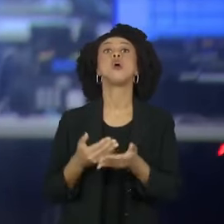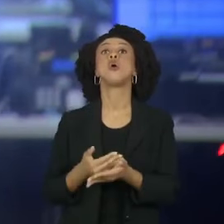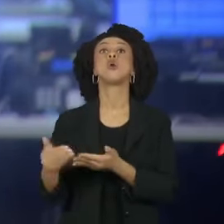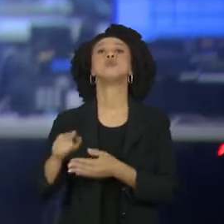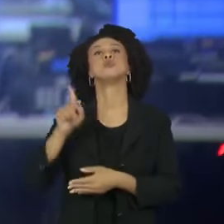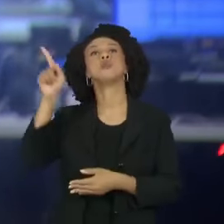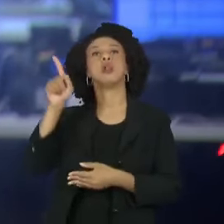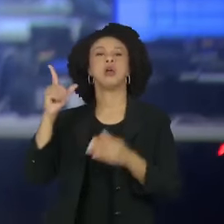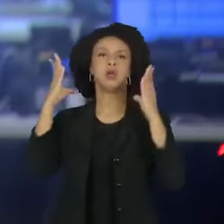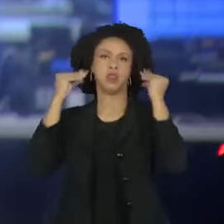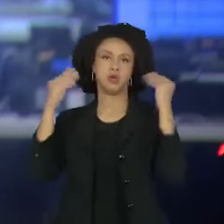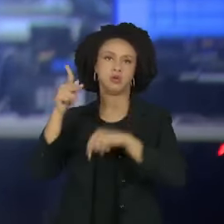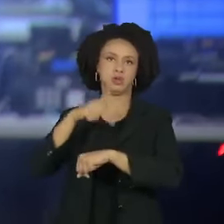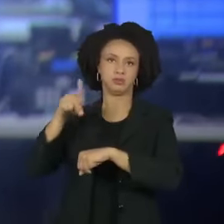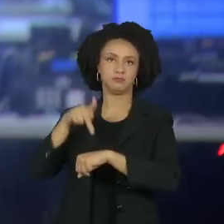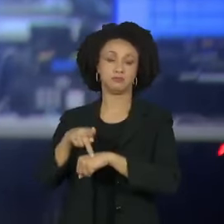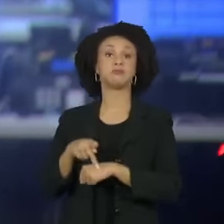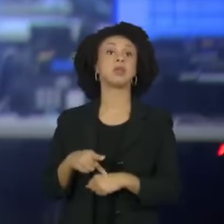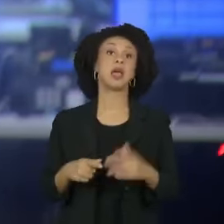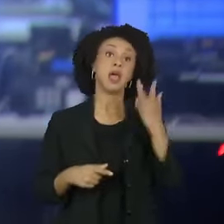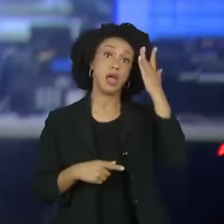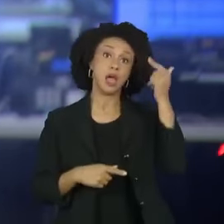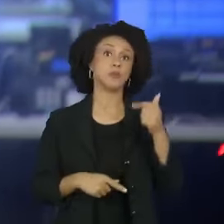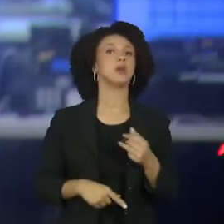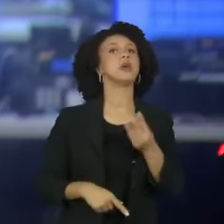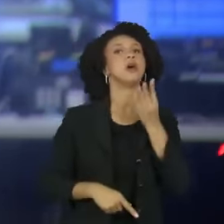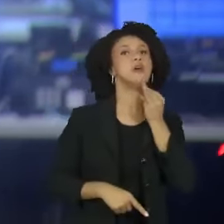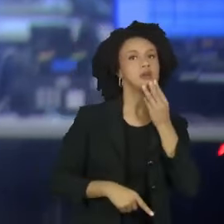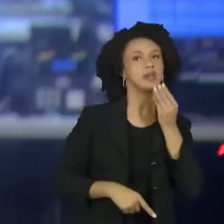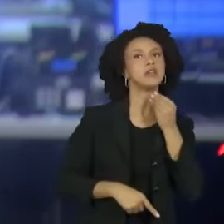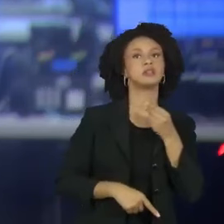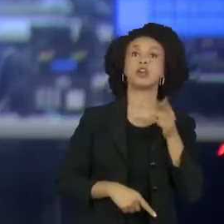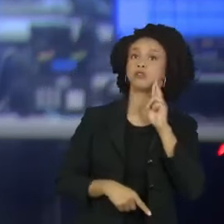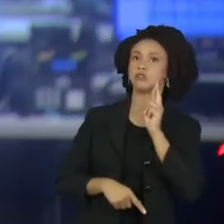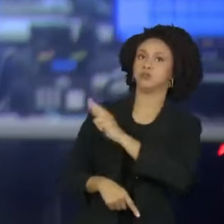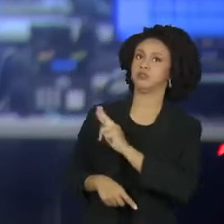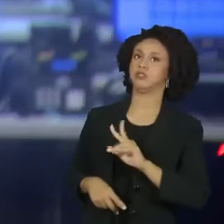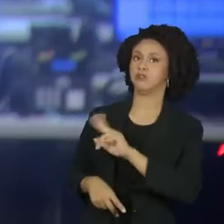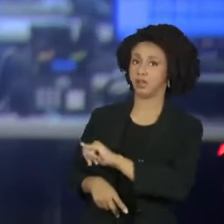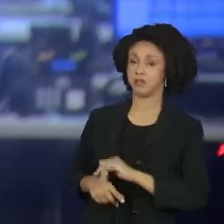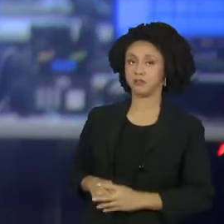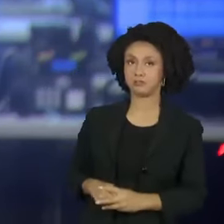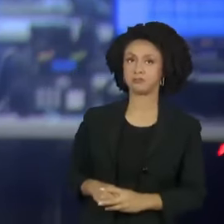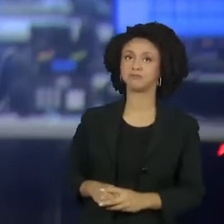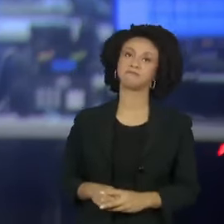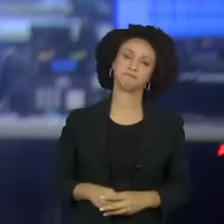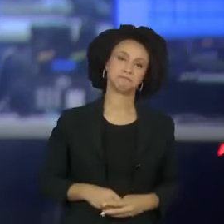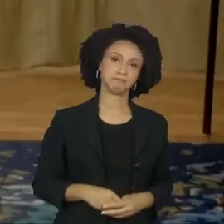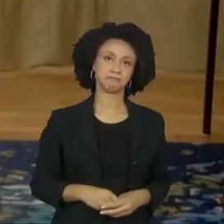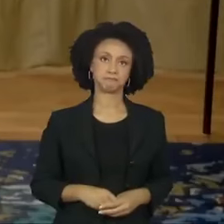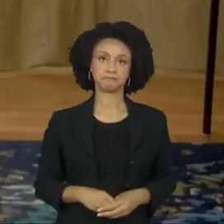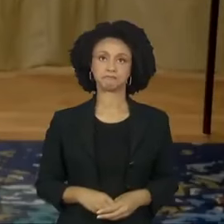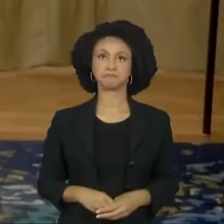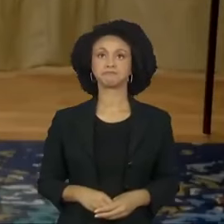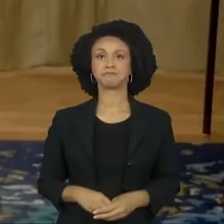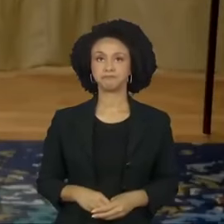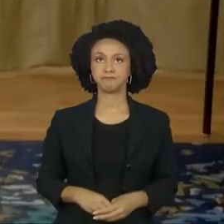Holanda amanhã Israel responderá à argumentação dos Advogados sul-africanos apresentada à